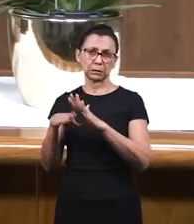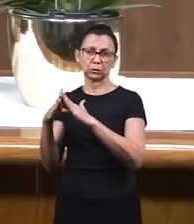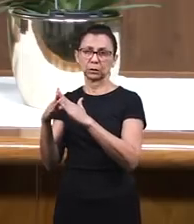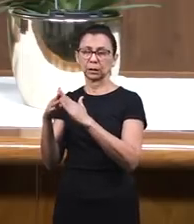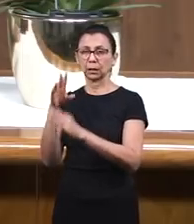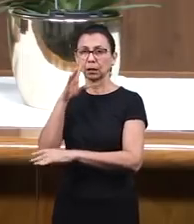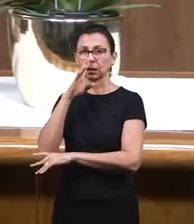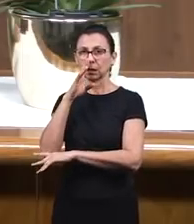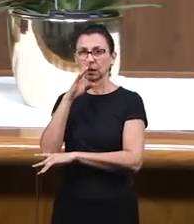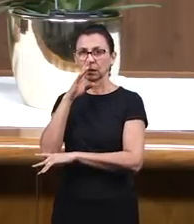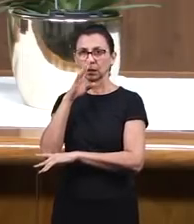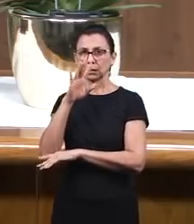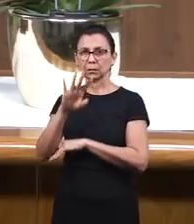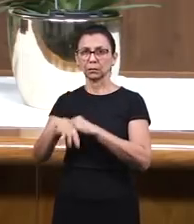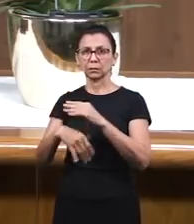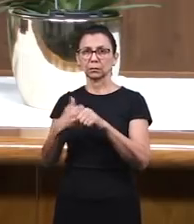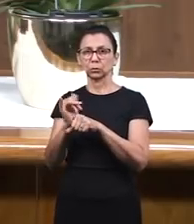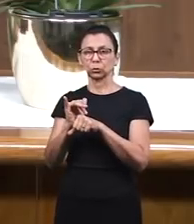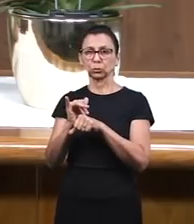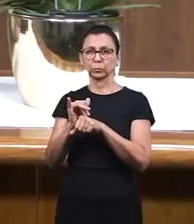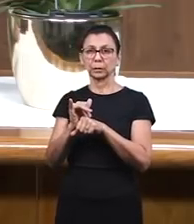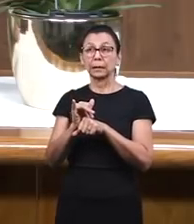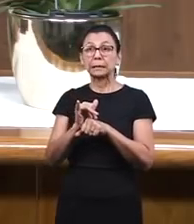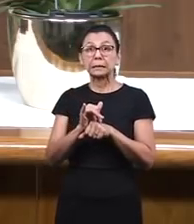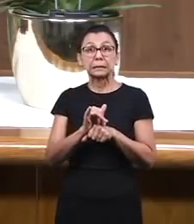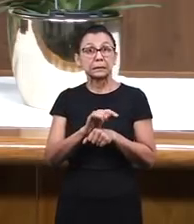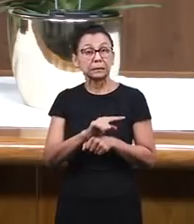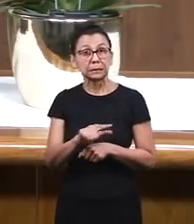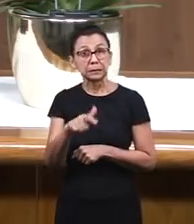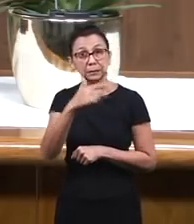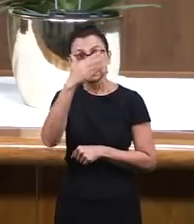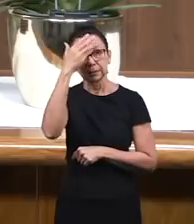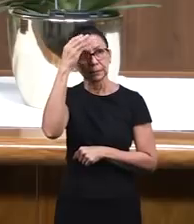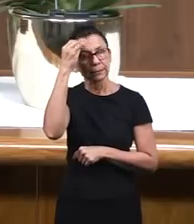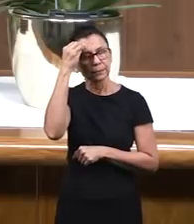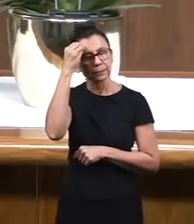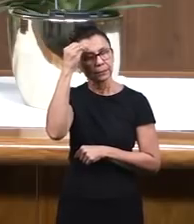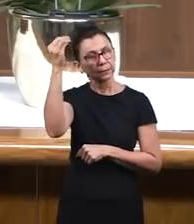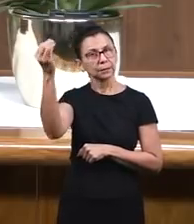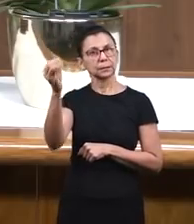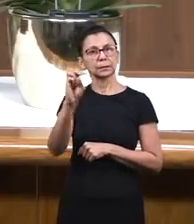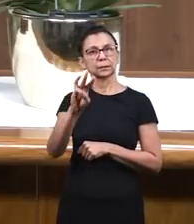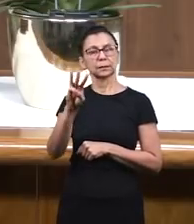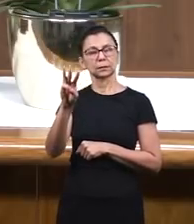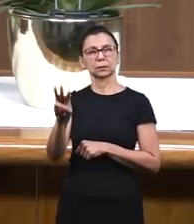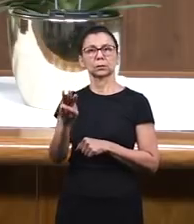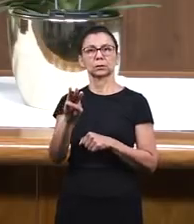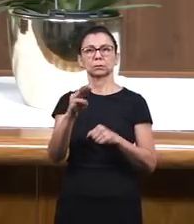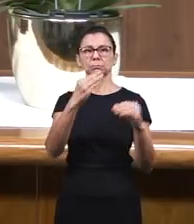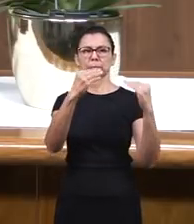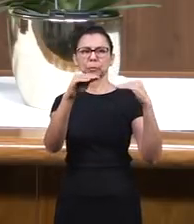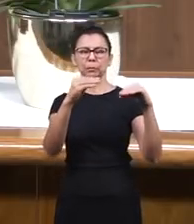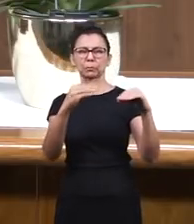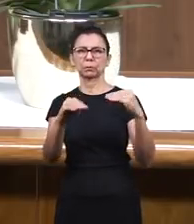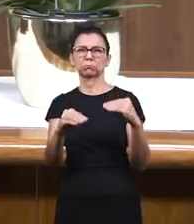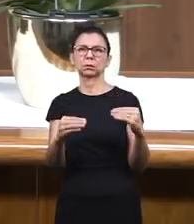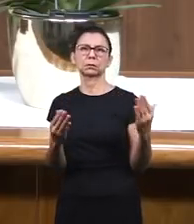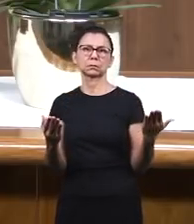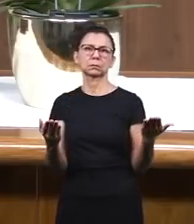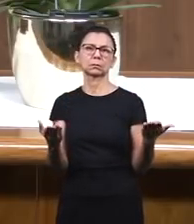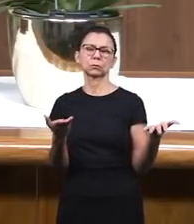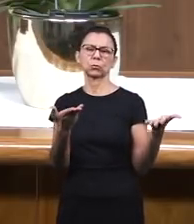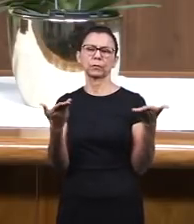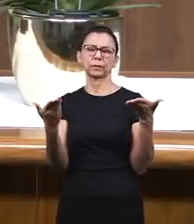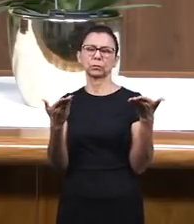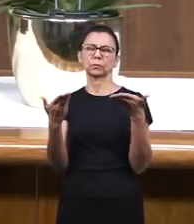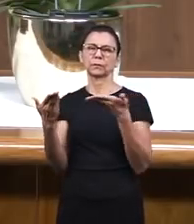casas, através do nosso canal no YouTube. Não esqueça de convidar, de enviar o link. É um exercício